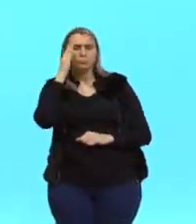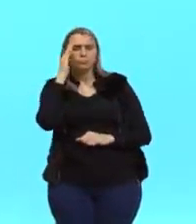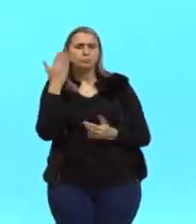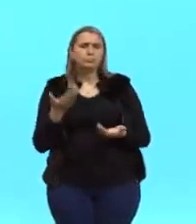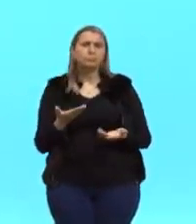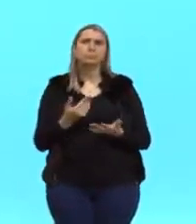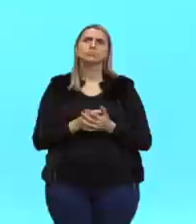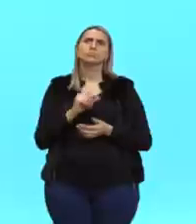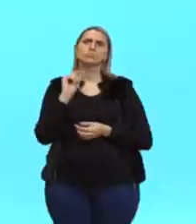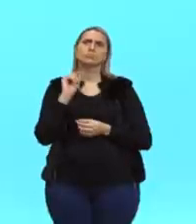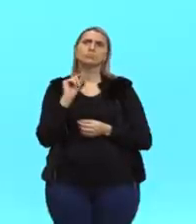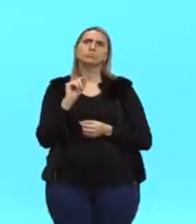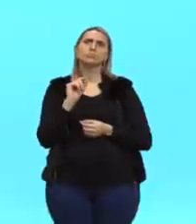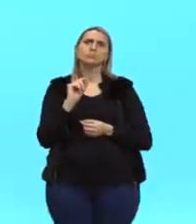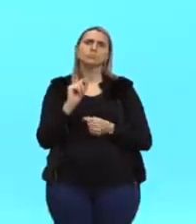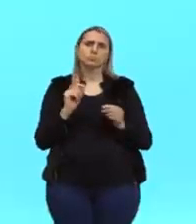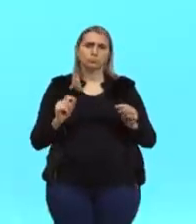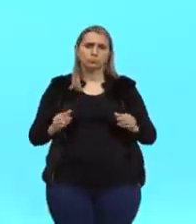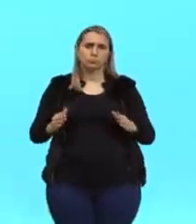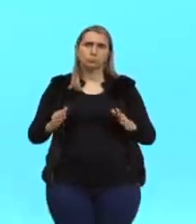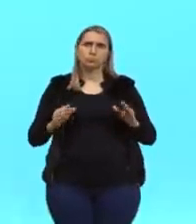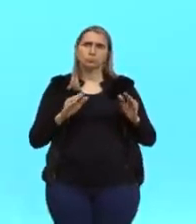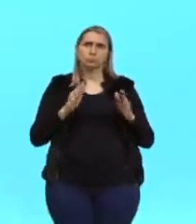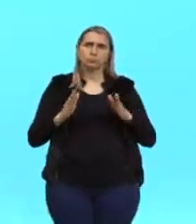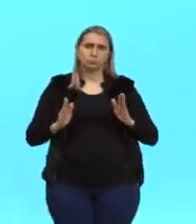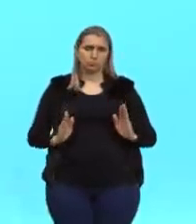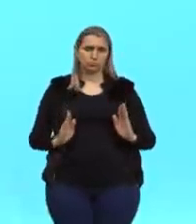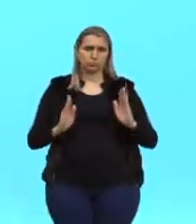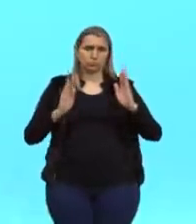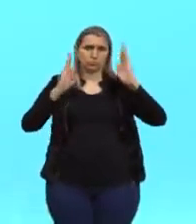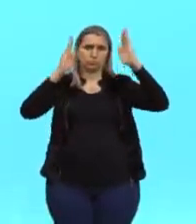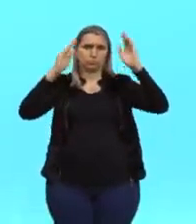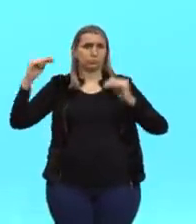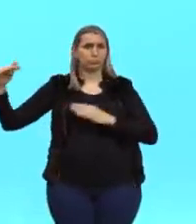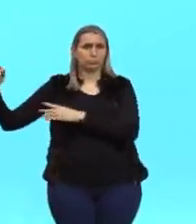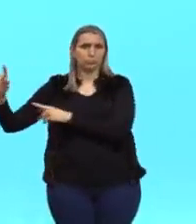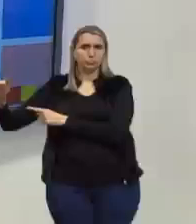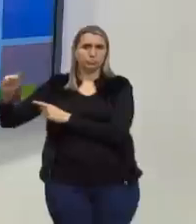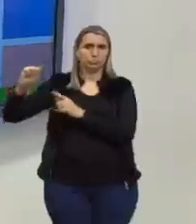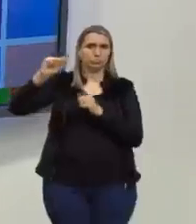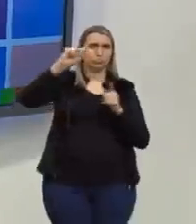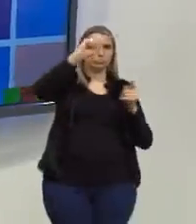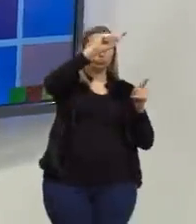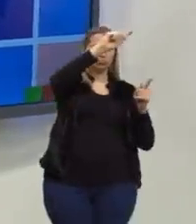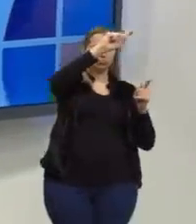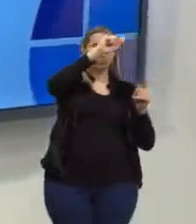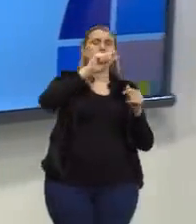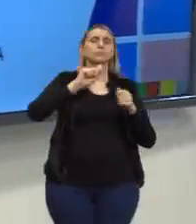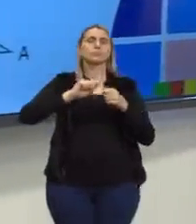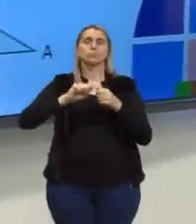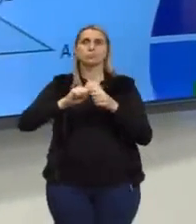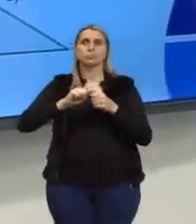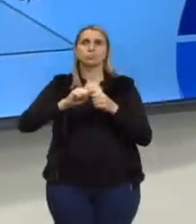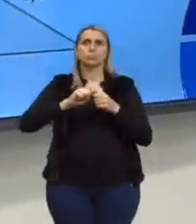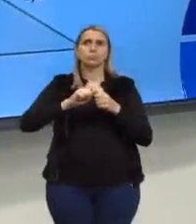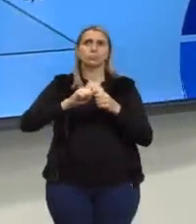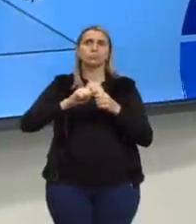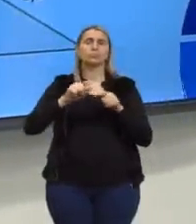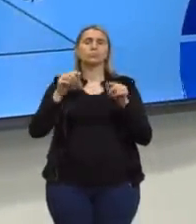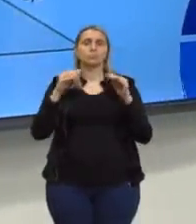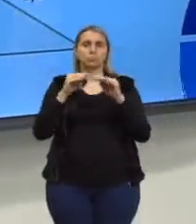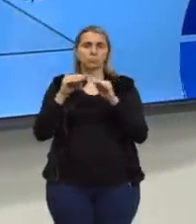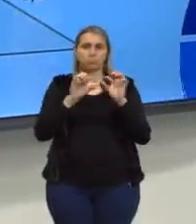sabemos? Que retas paralelas interceptadas por retas transversais formam segmentos que